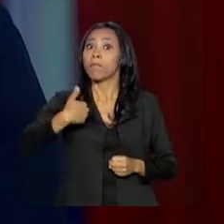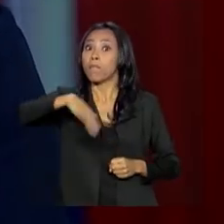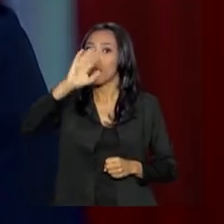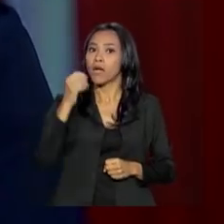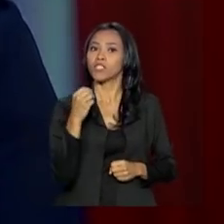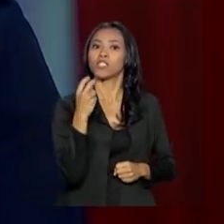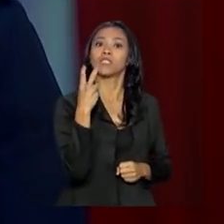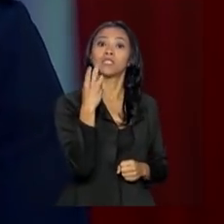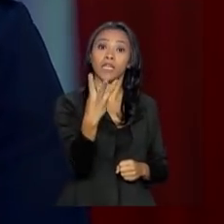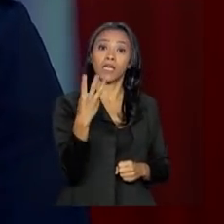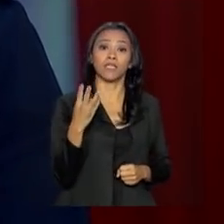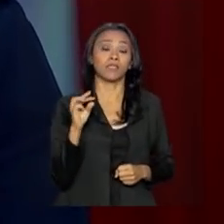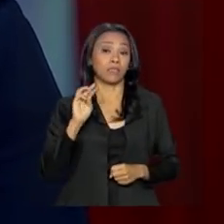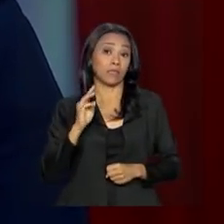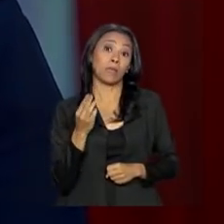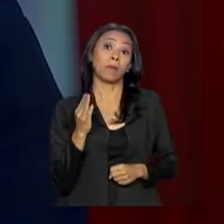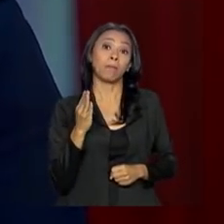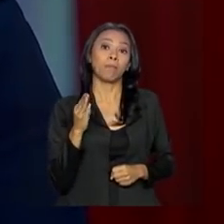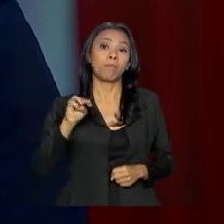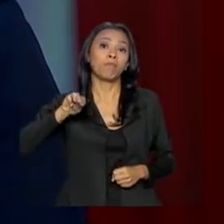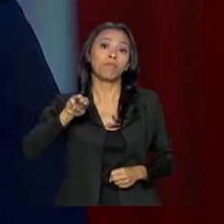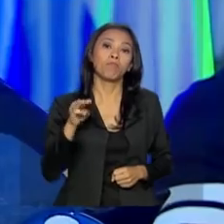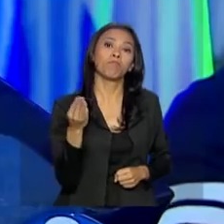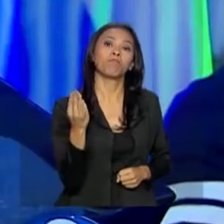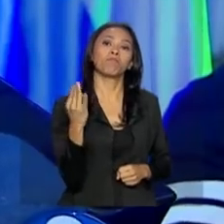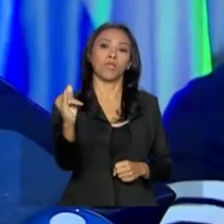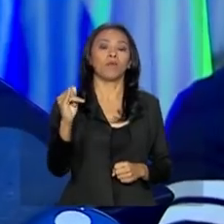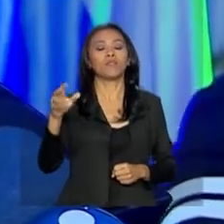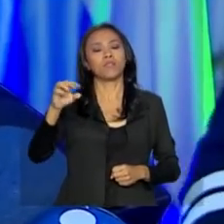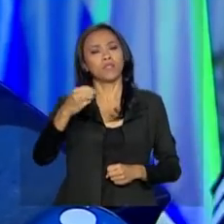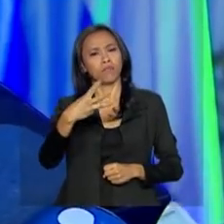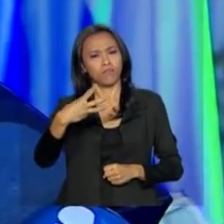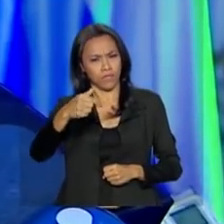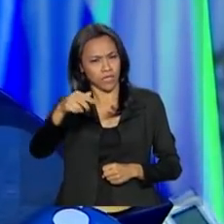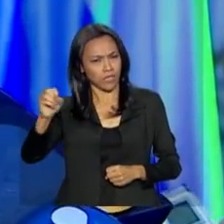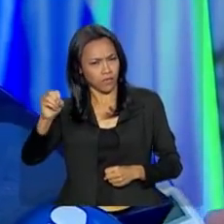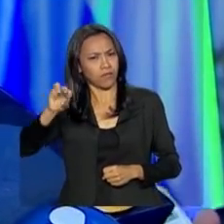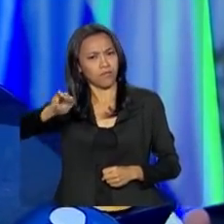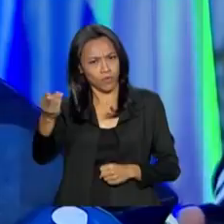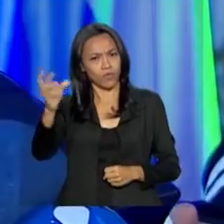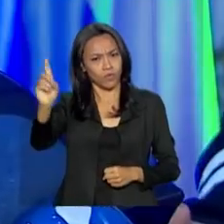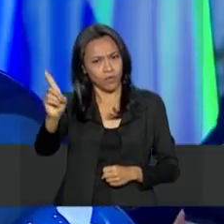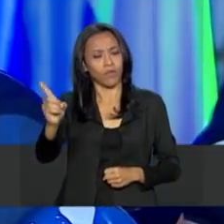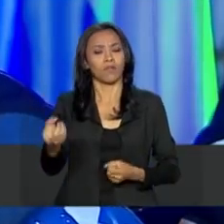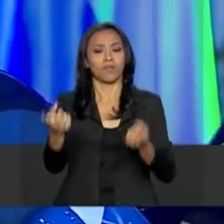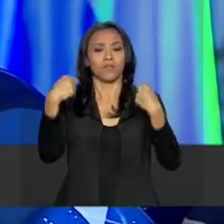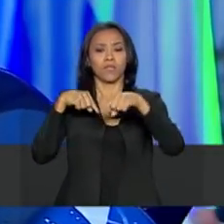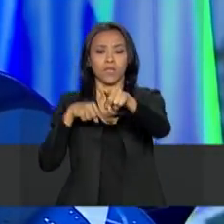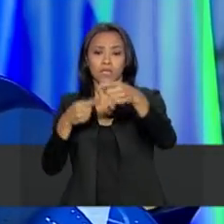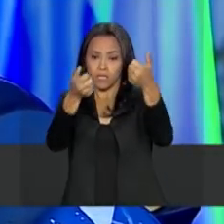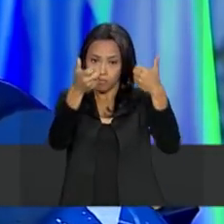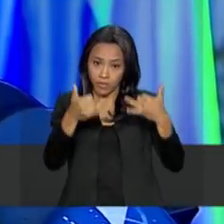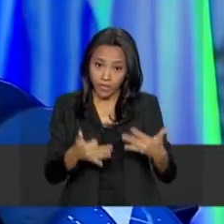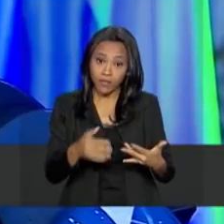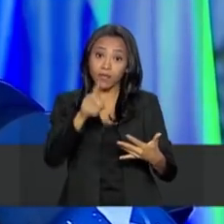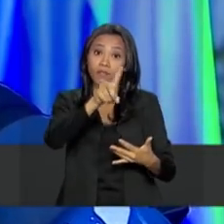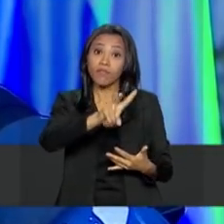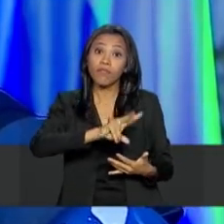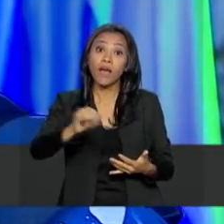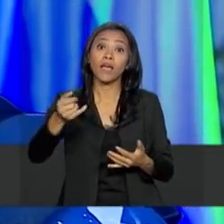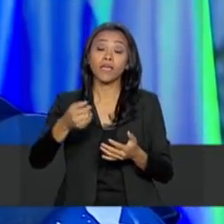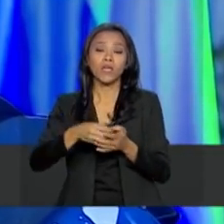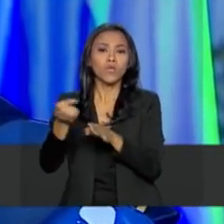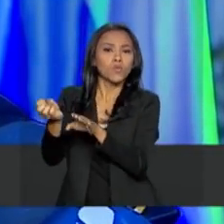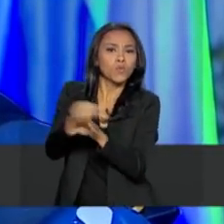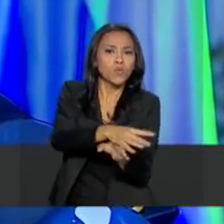de 3 bilhões 700 milhões de dólares é uma ponte que vai Vai facilitar aí muito o o escoamento da produção do centro